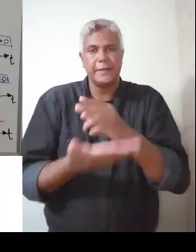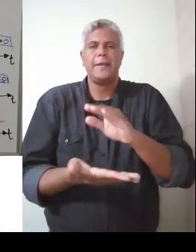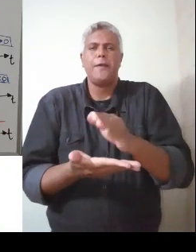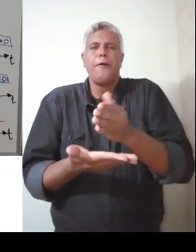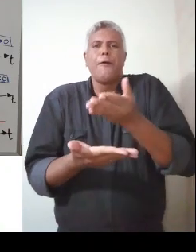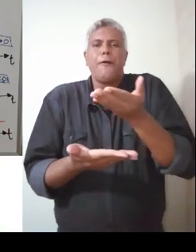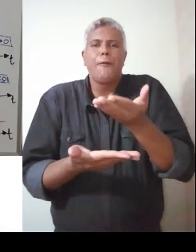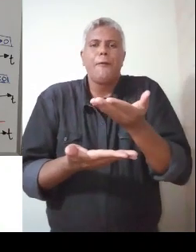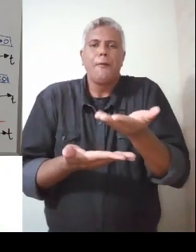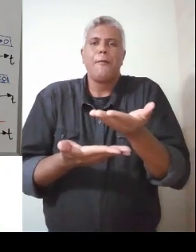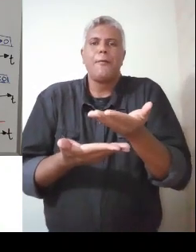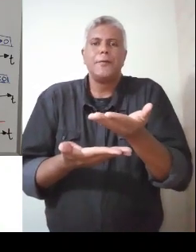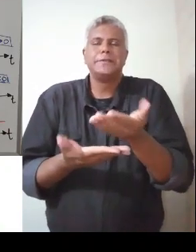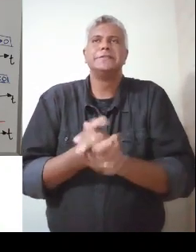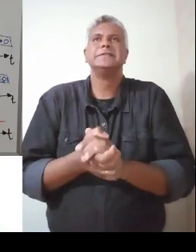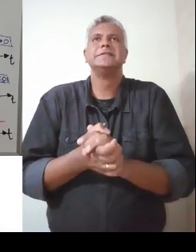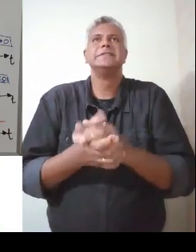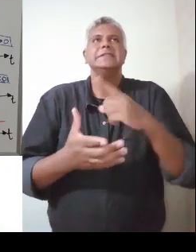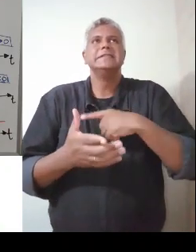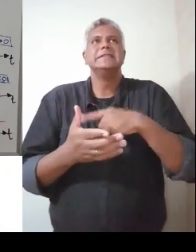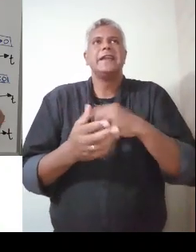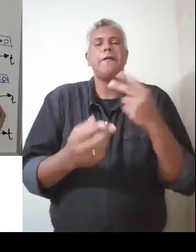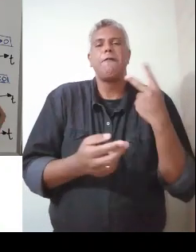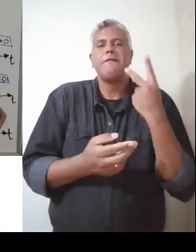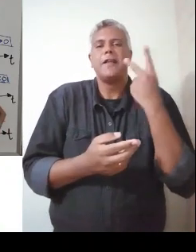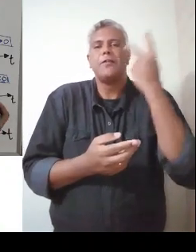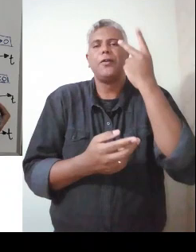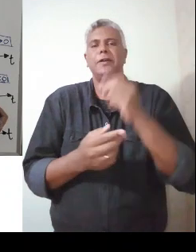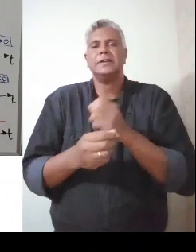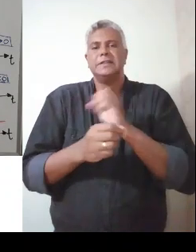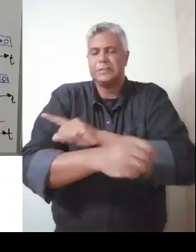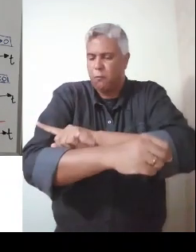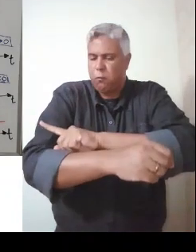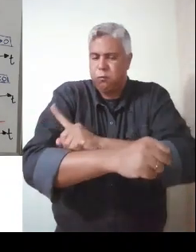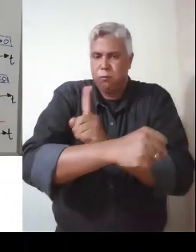obteremos o mesmo valor de velocidade.